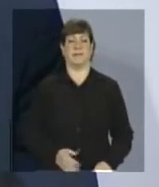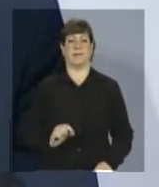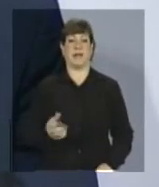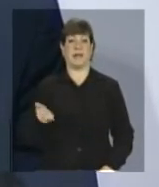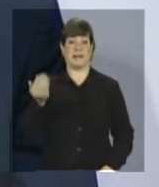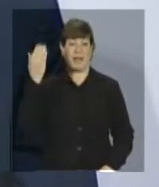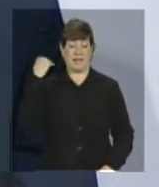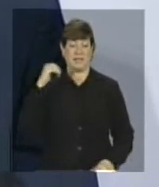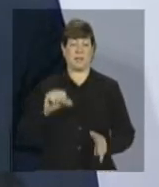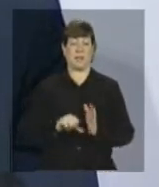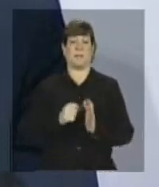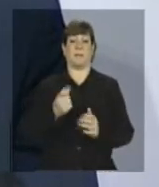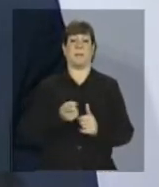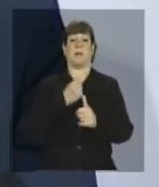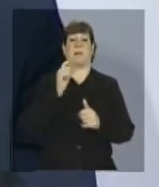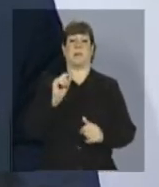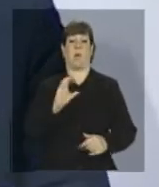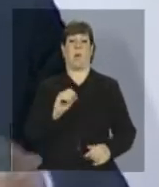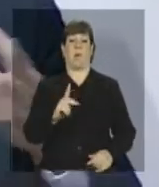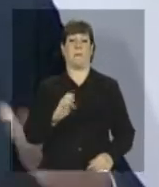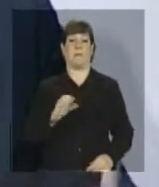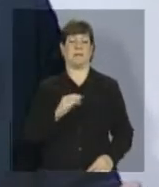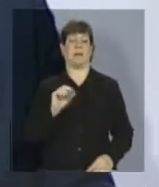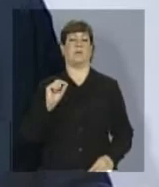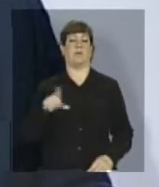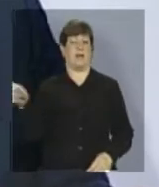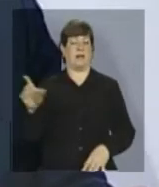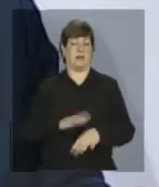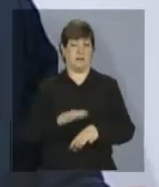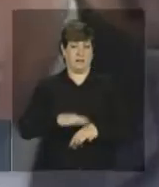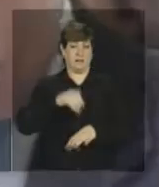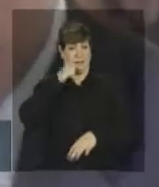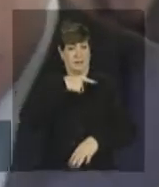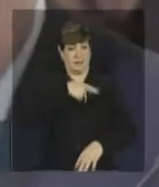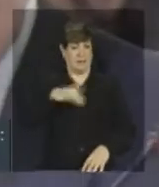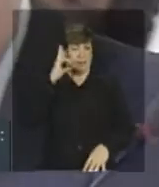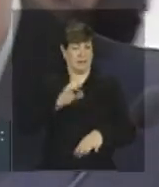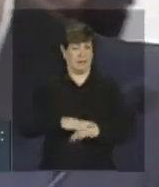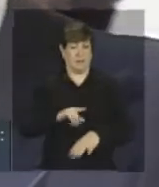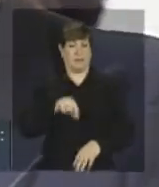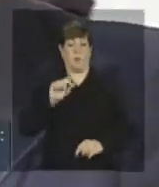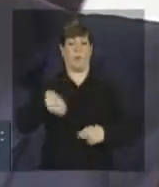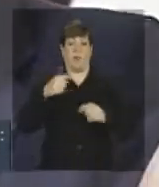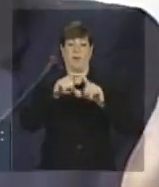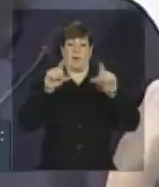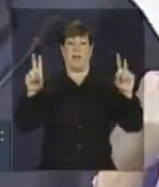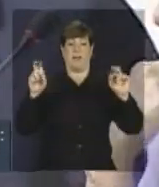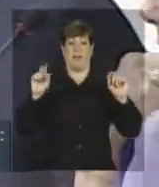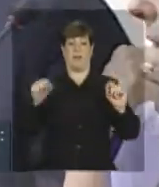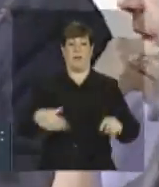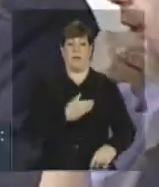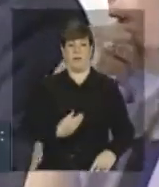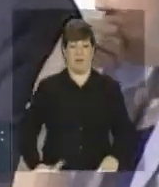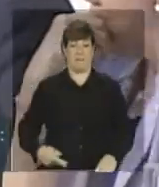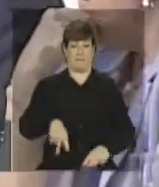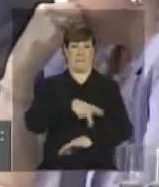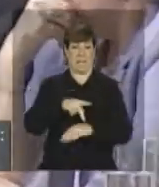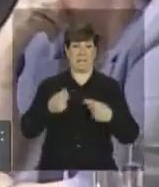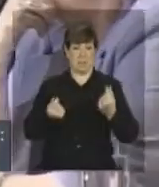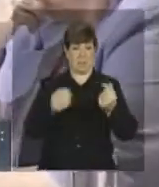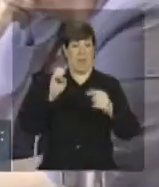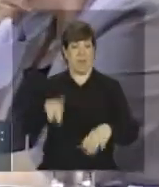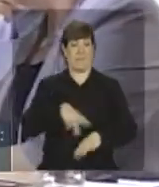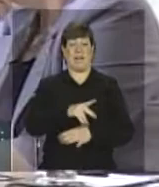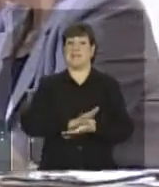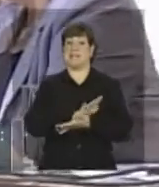primeira opção da presidenta de escolher como lema do seu governo país rico e país sem pobreza. Governador, uma opção que